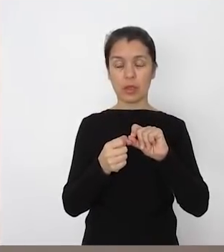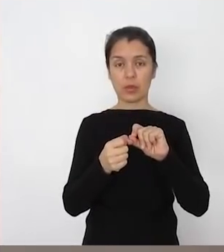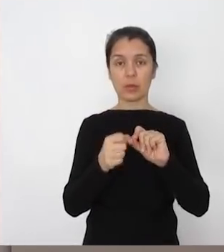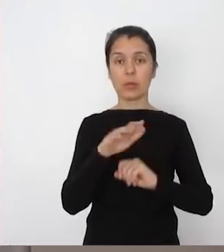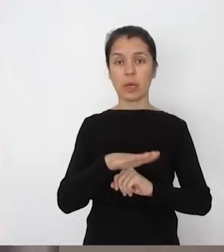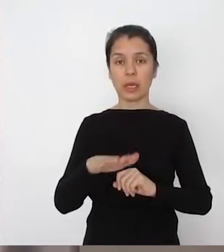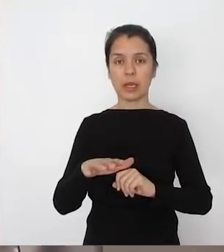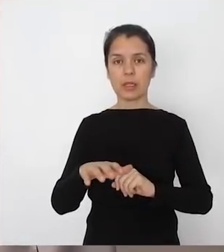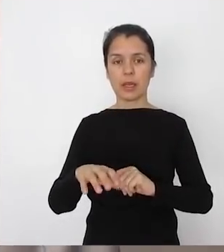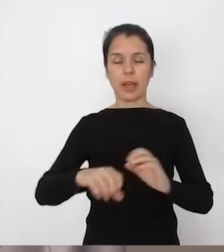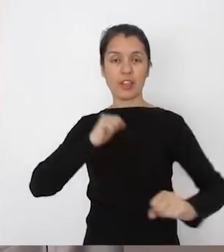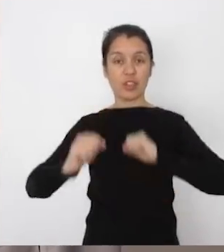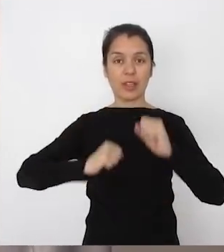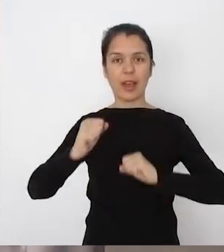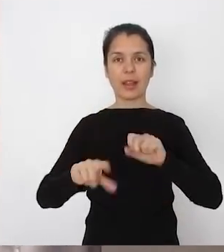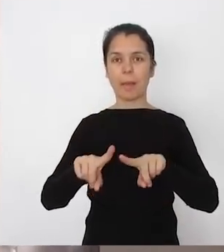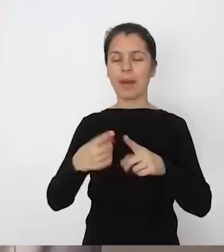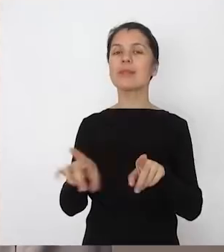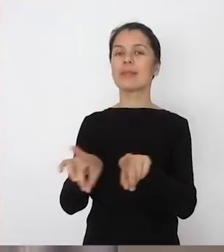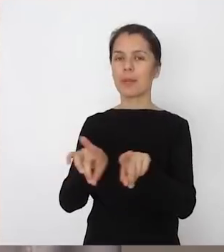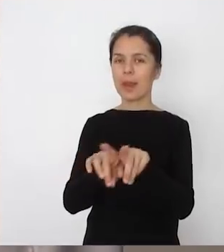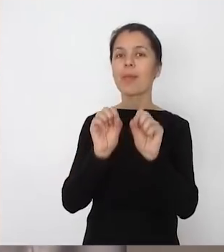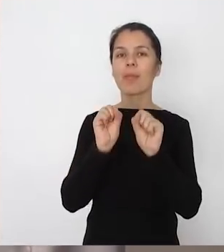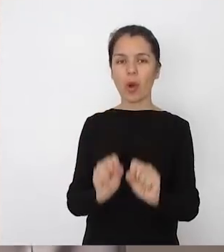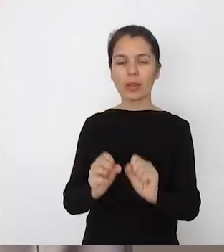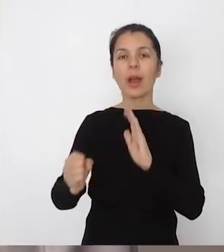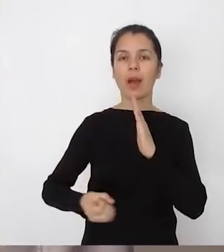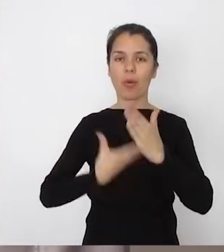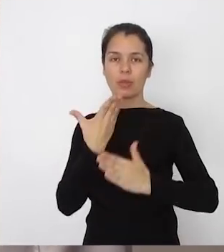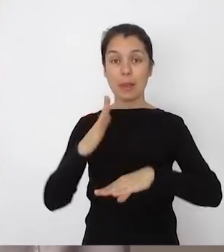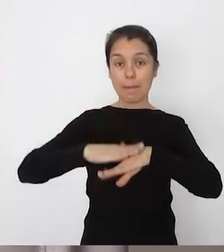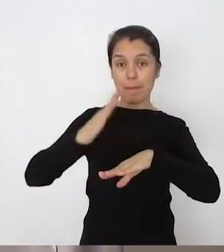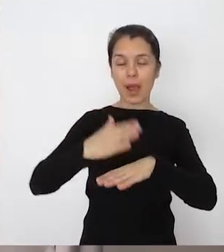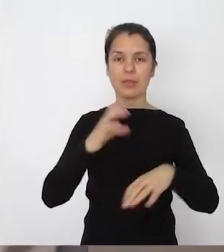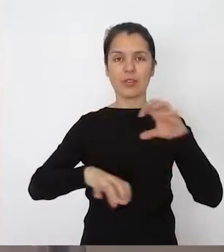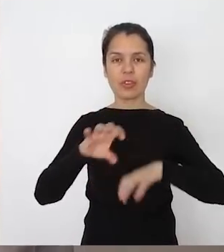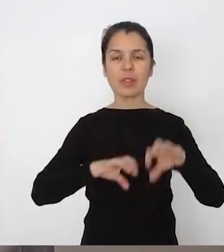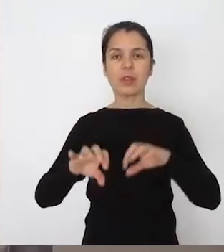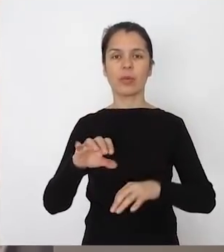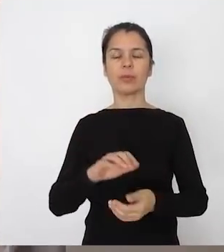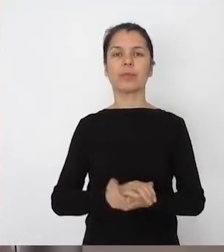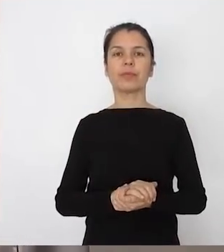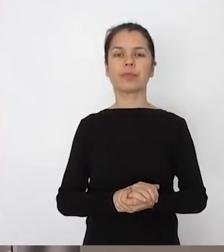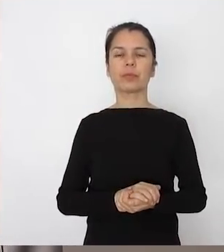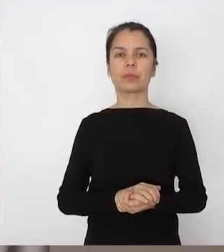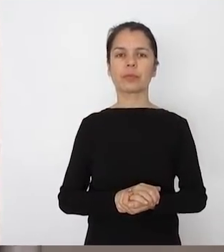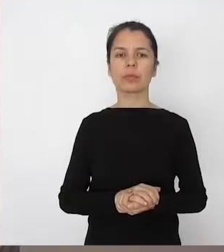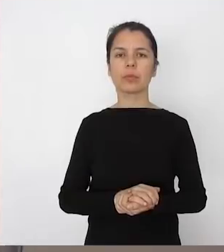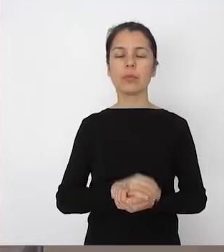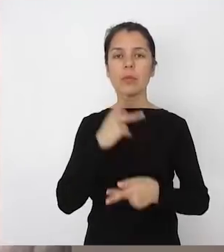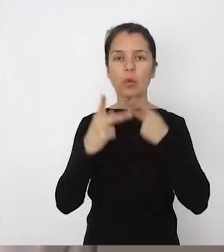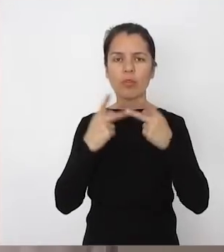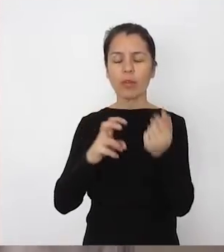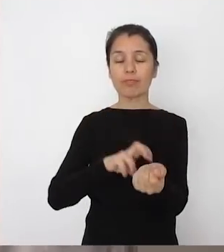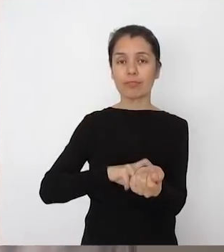relevantes. Esse conjunto nuclear da amígdala também é importante para os conteúdos emocionais da nossa memória e a região do medo. Então, por isso que é